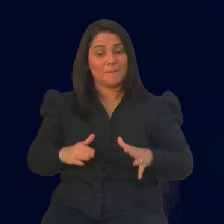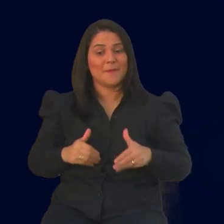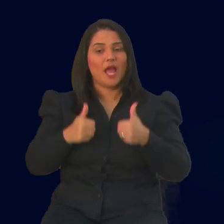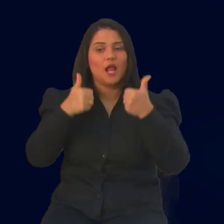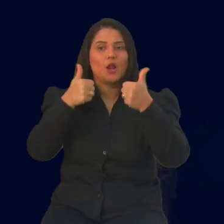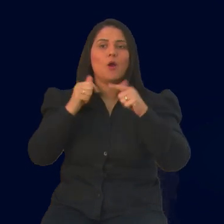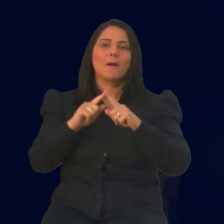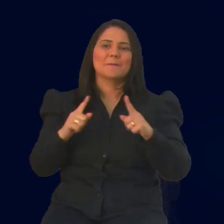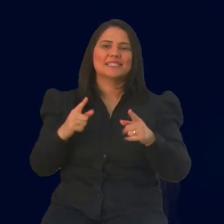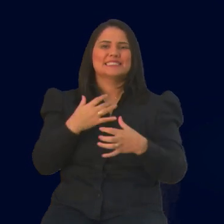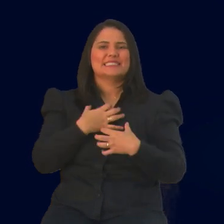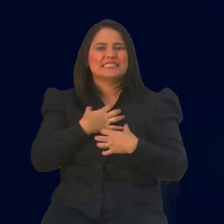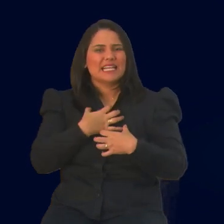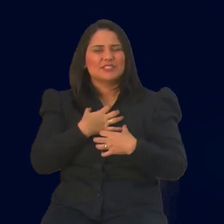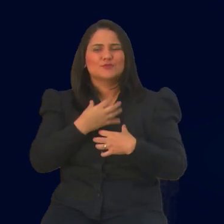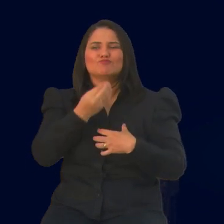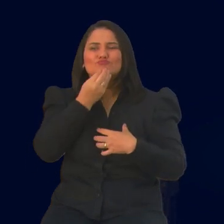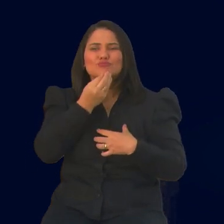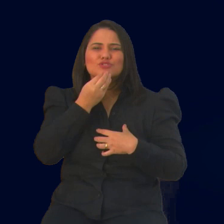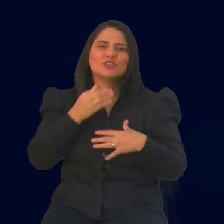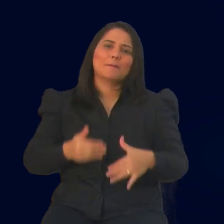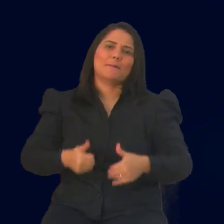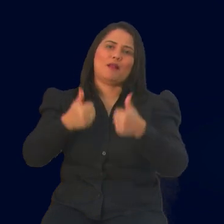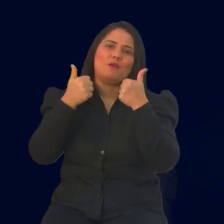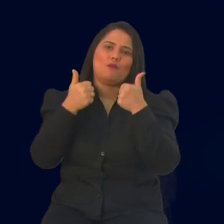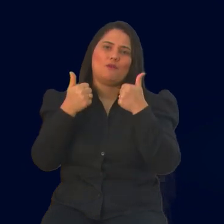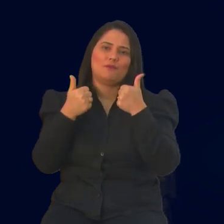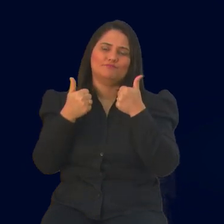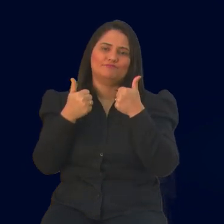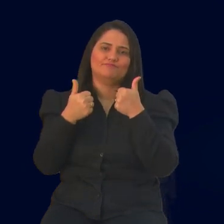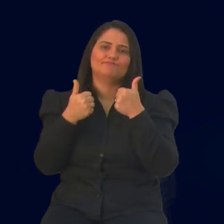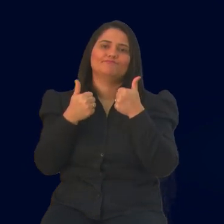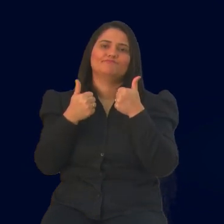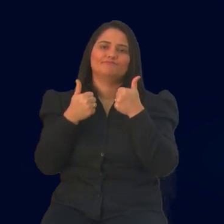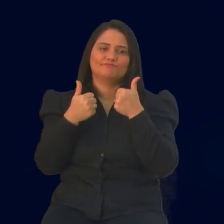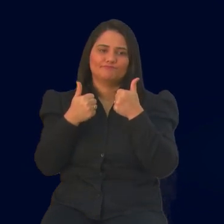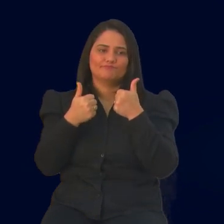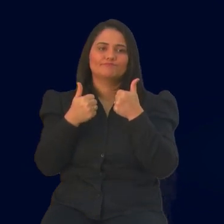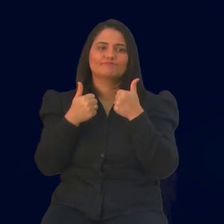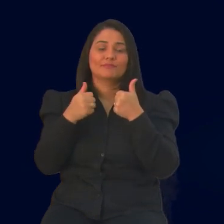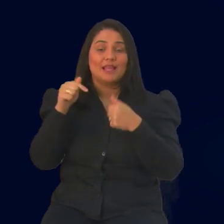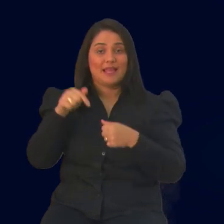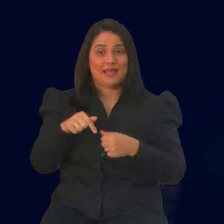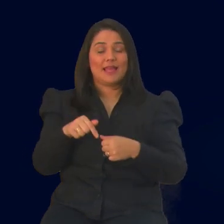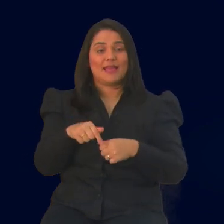você sente que podia estar muito melhor. A síndrome da impostora